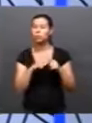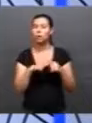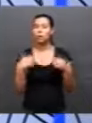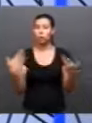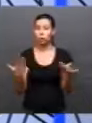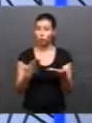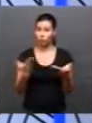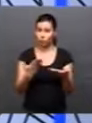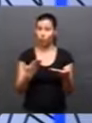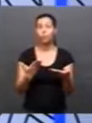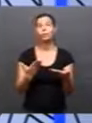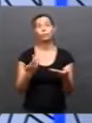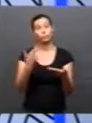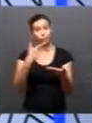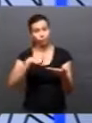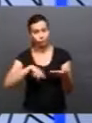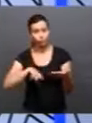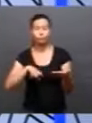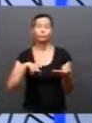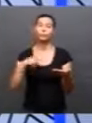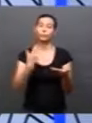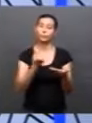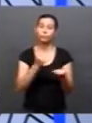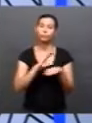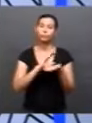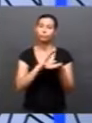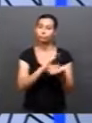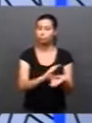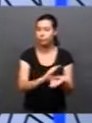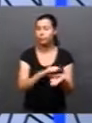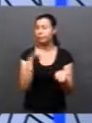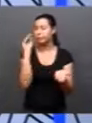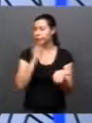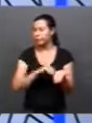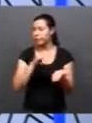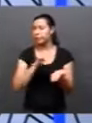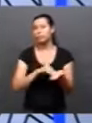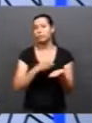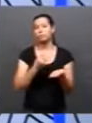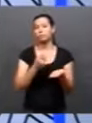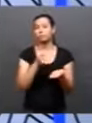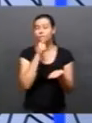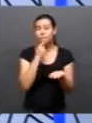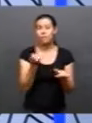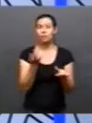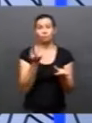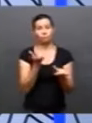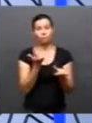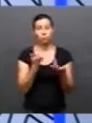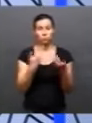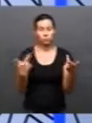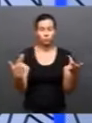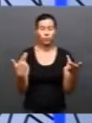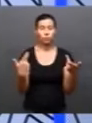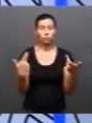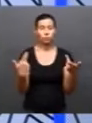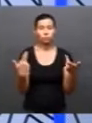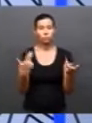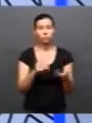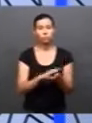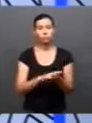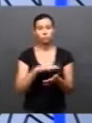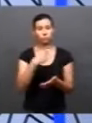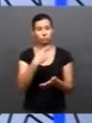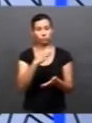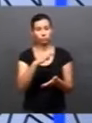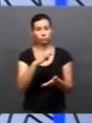vou retomar a questão do financiamento. Sem financiamento, sem dinheiro, sem verbas, o PEC,